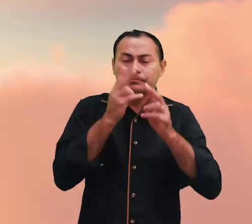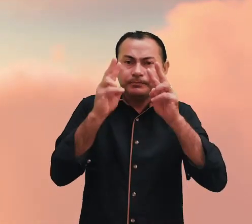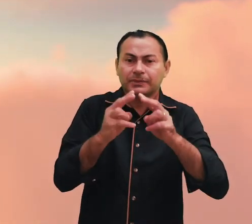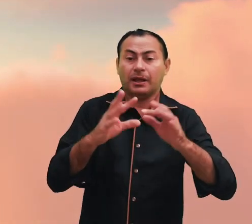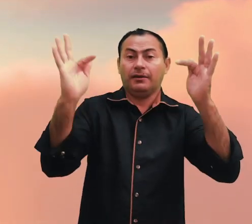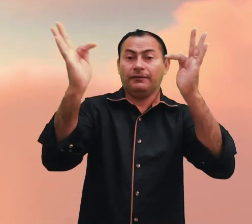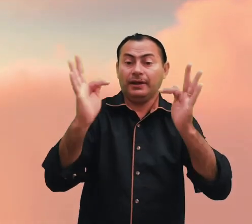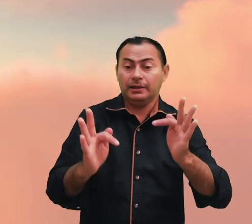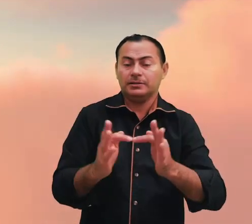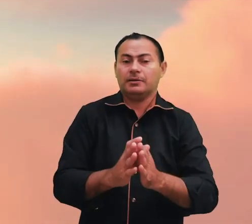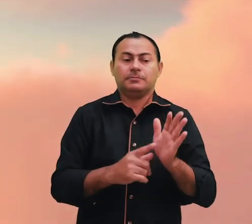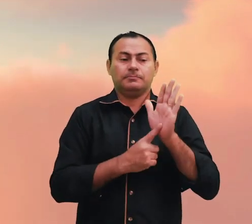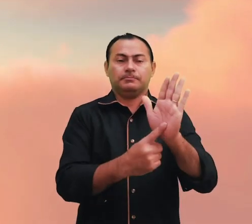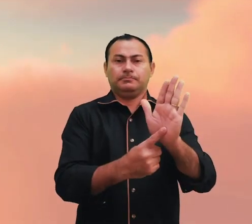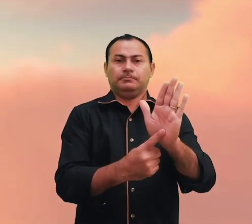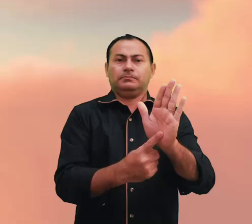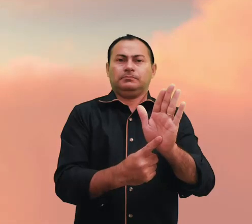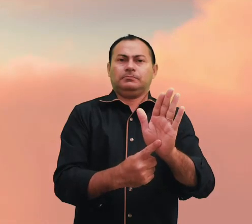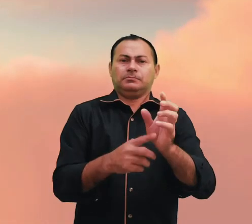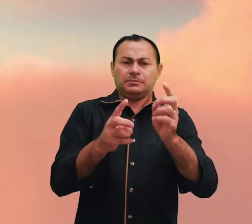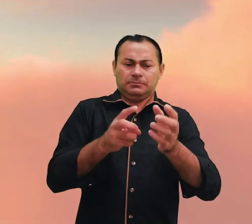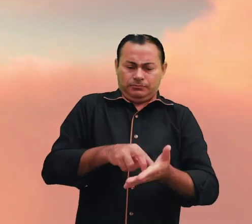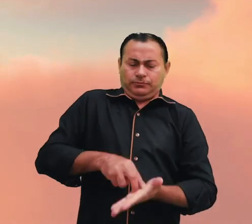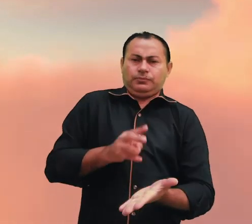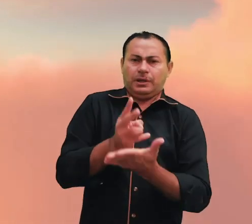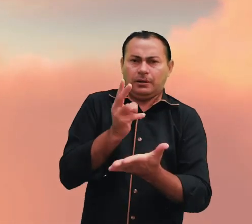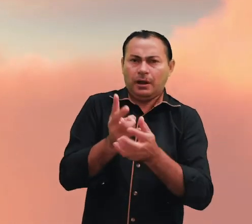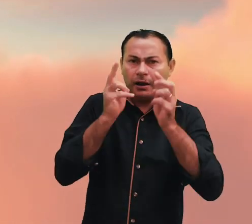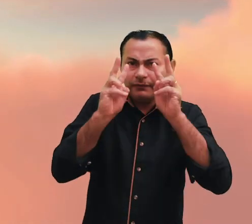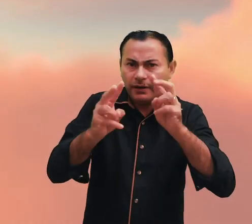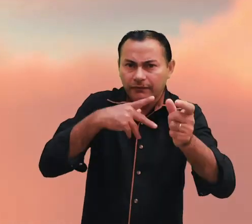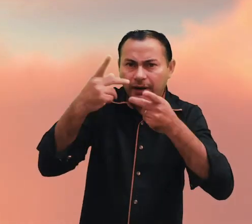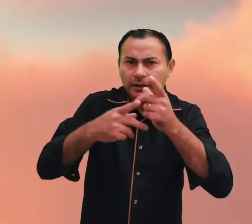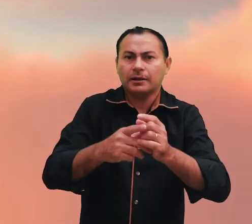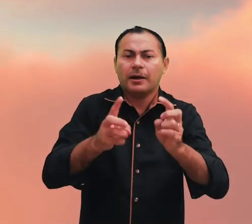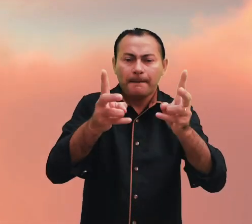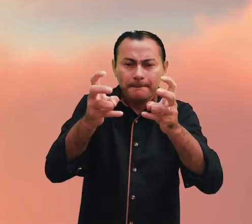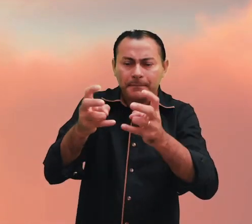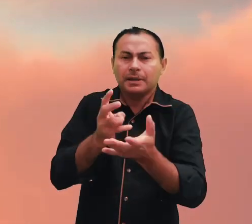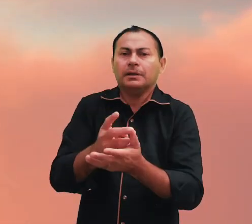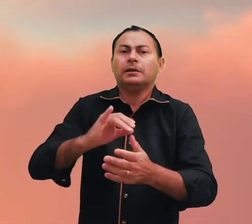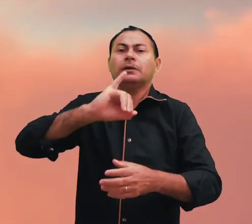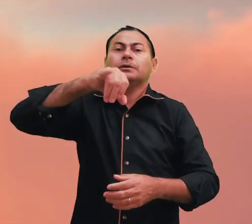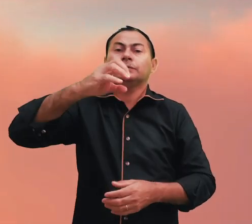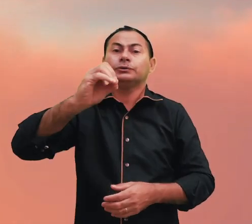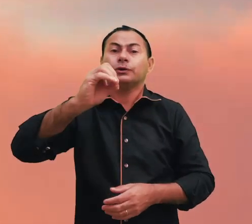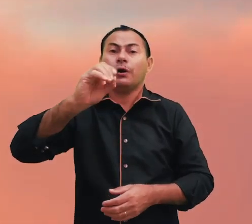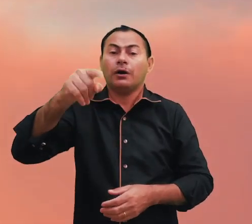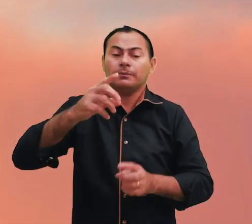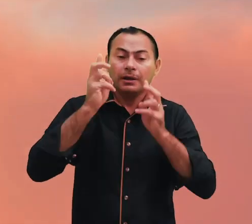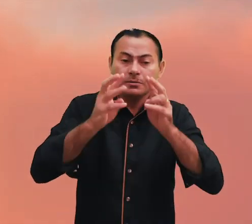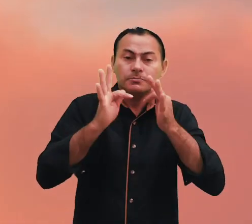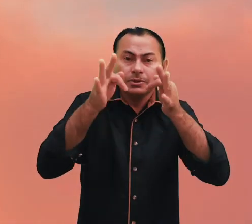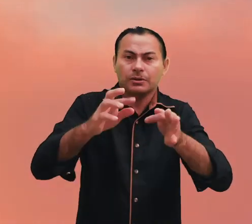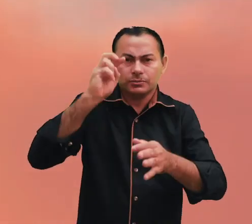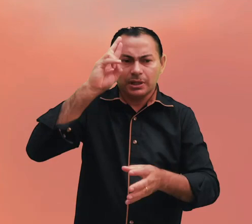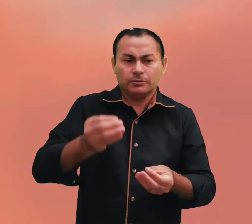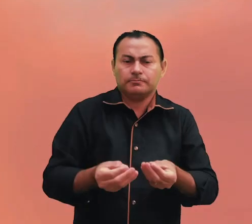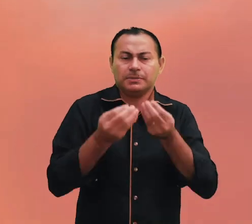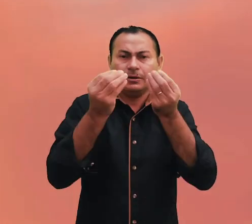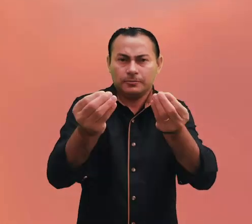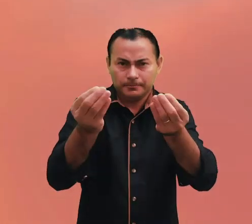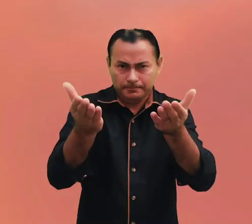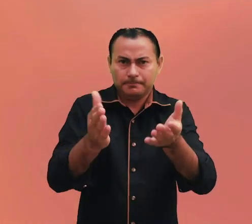consideramos felizes aqueles que mostraram perseverança. Vocês ouviram falar sobre a perseverança de Jó e viram o fim que o Senhor